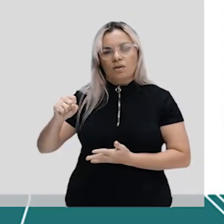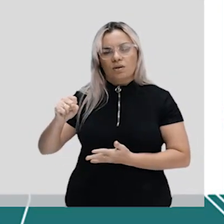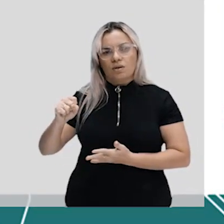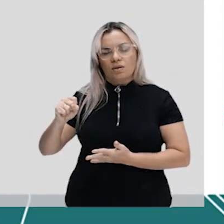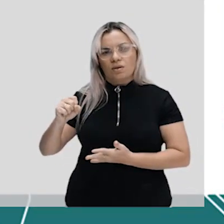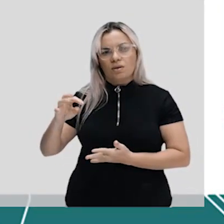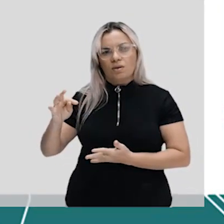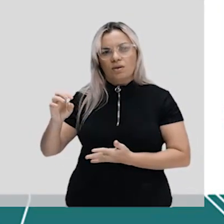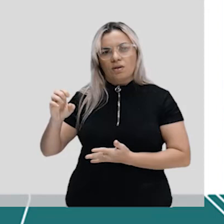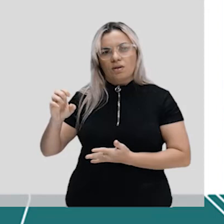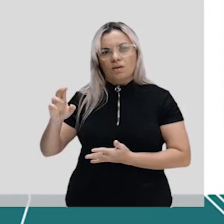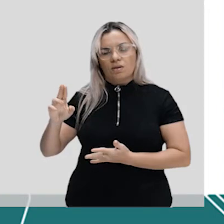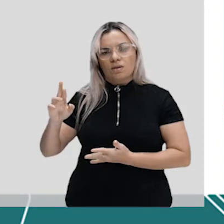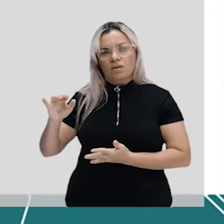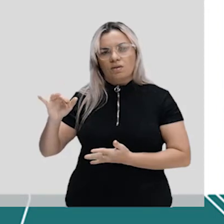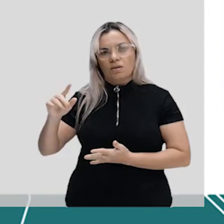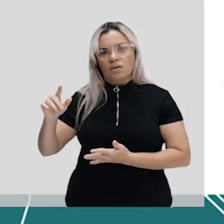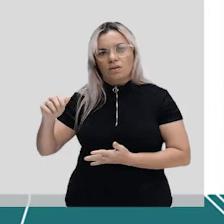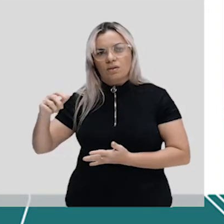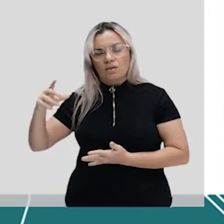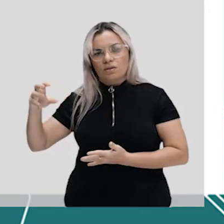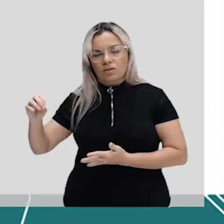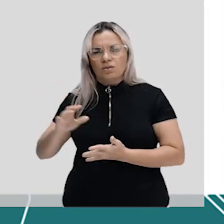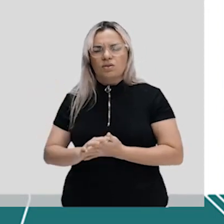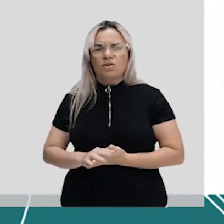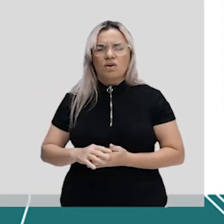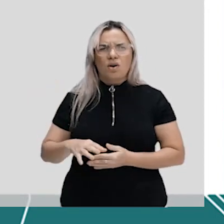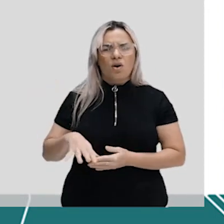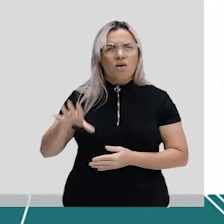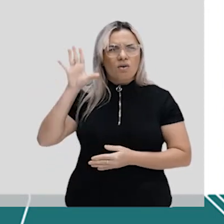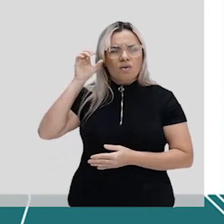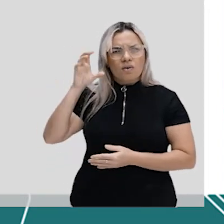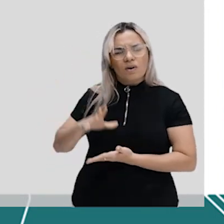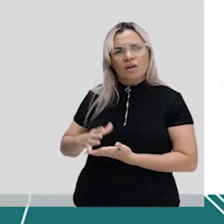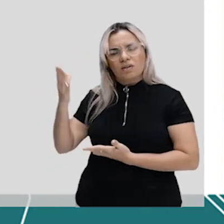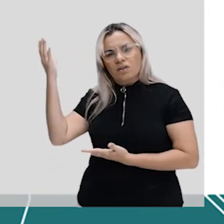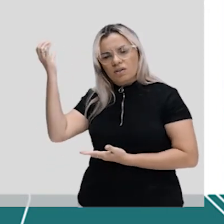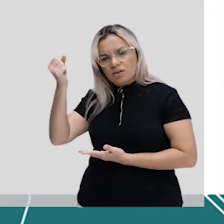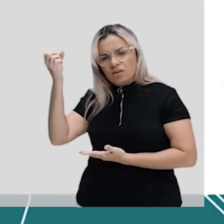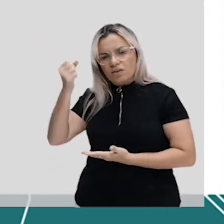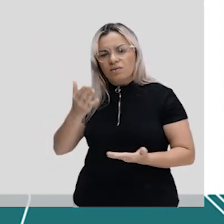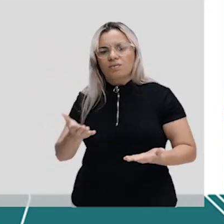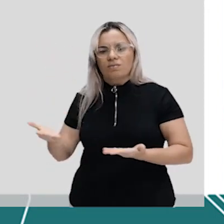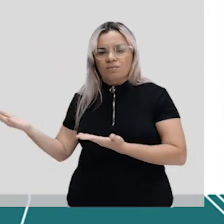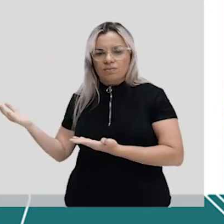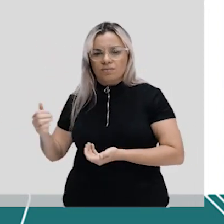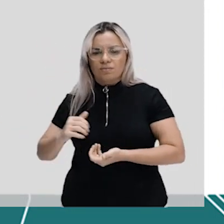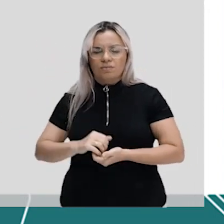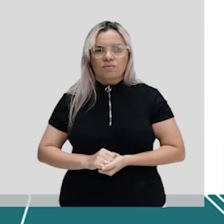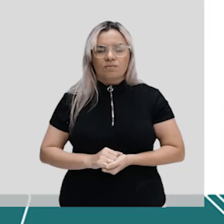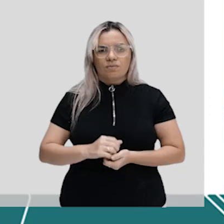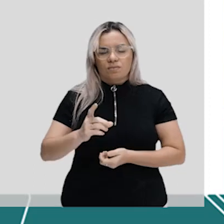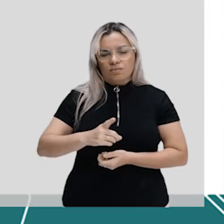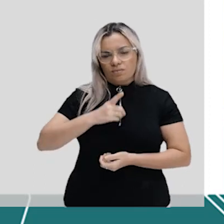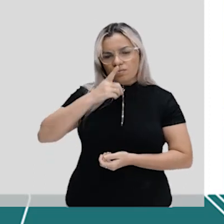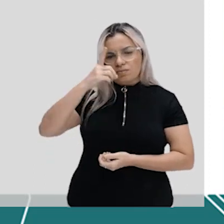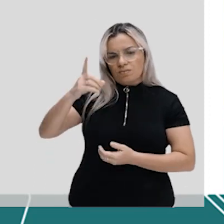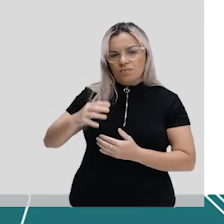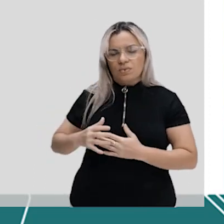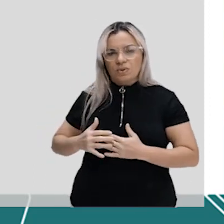leite pasteurizado? Pois é, vem justamente aqui do nosso colega Louis Pasteur. Tá? Ele criou o processo